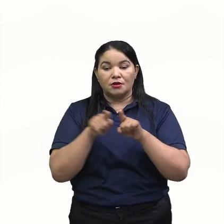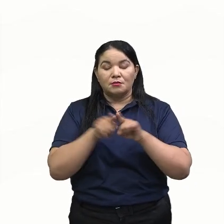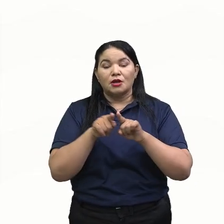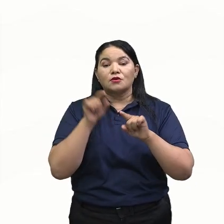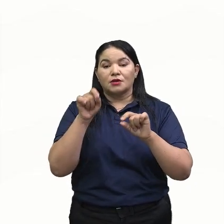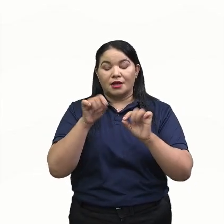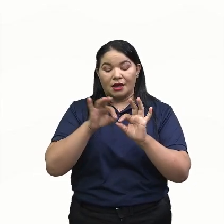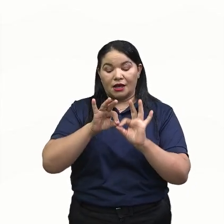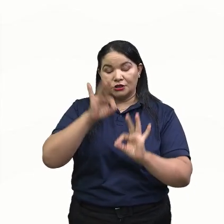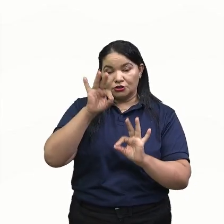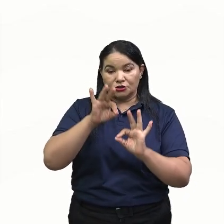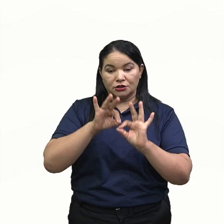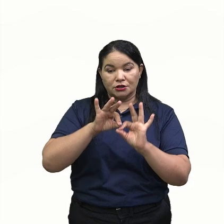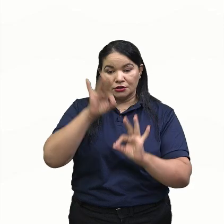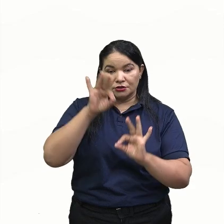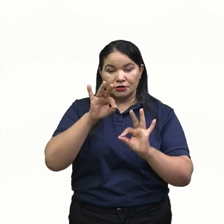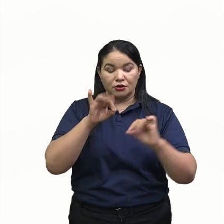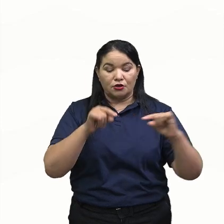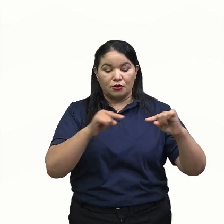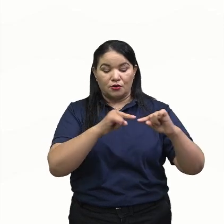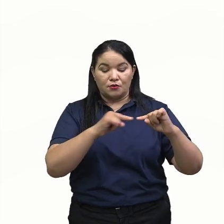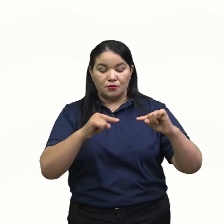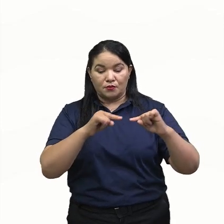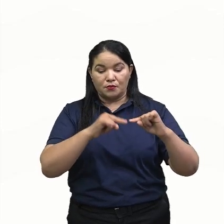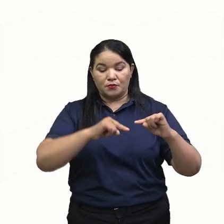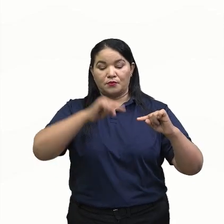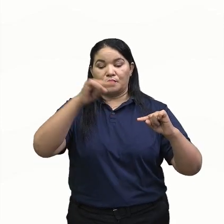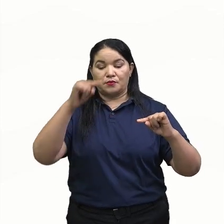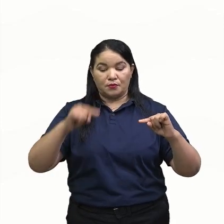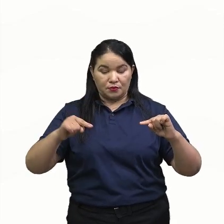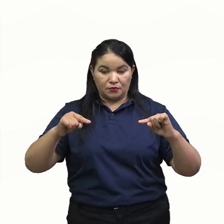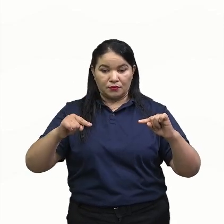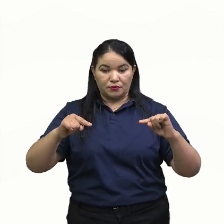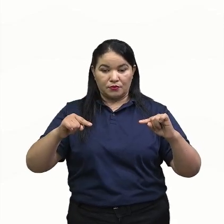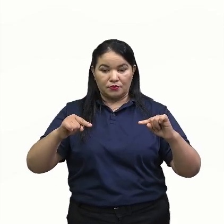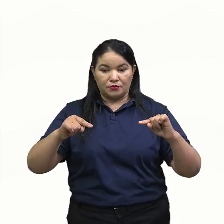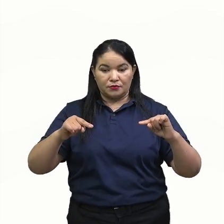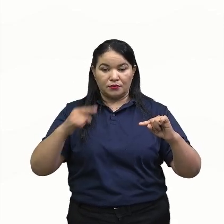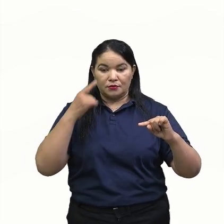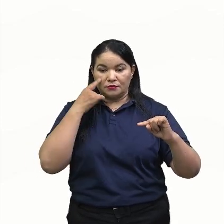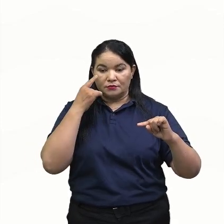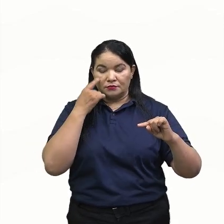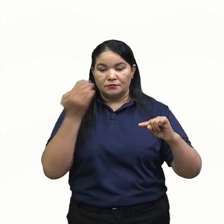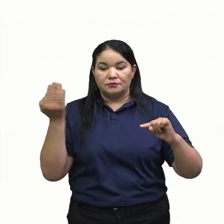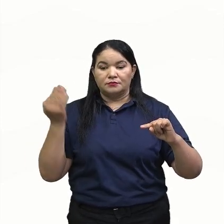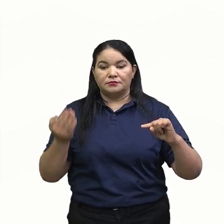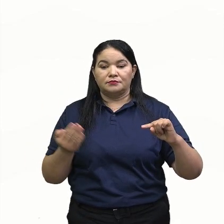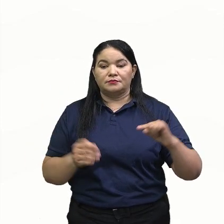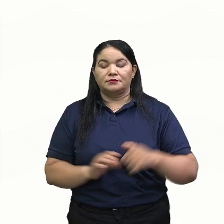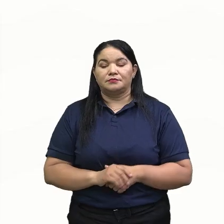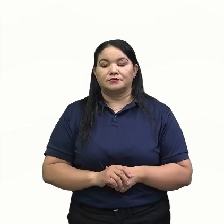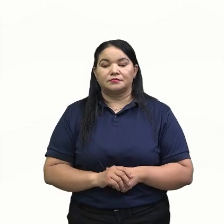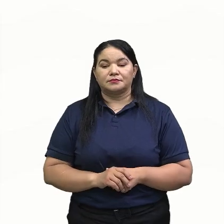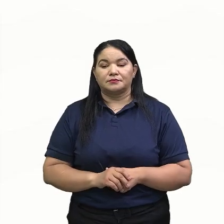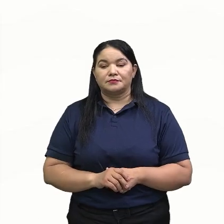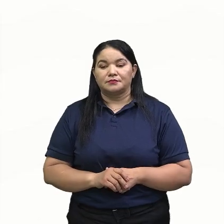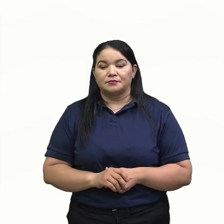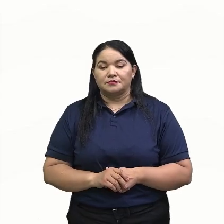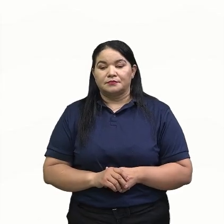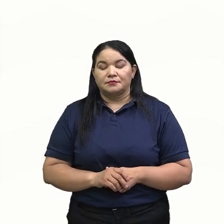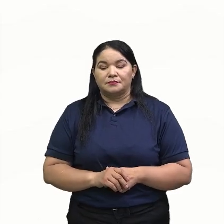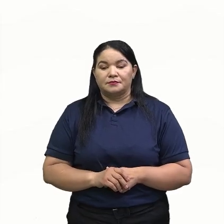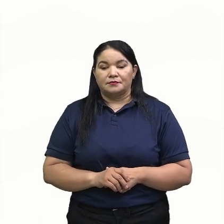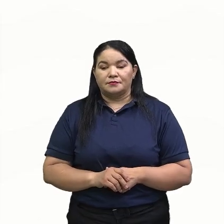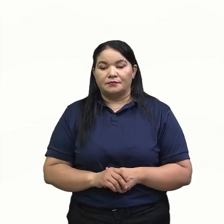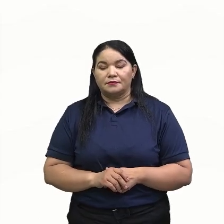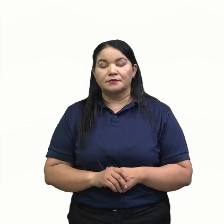distância desse ponto de equilíbrio até uma crista, que é esse ponto de máximo aqui da onda. Aqui nós também temos uma crista. Então,